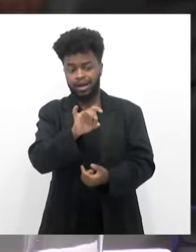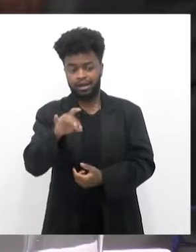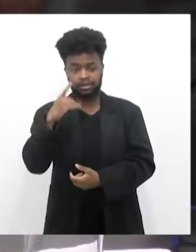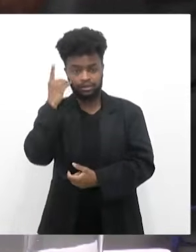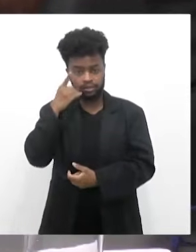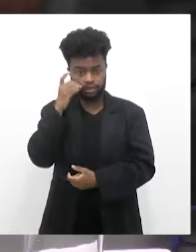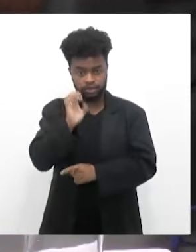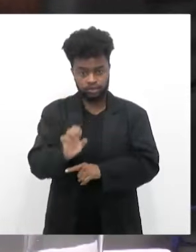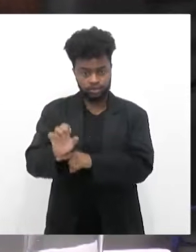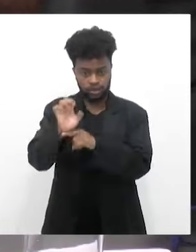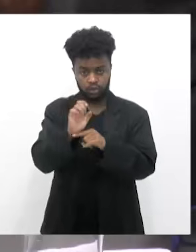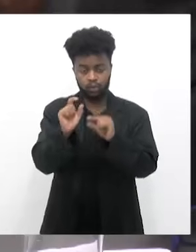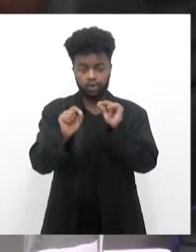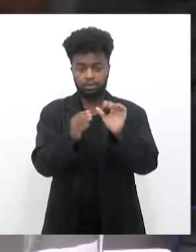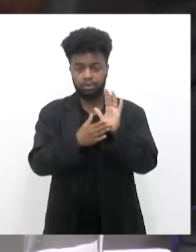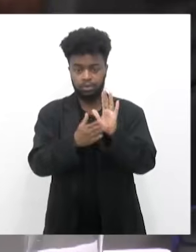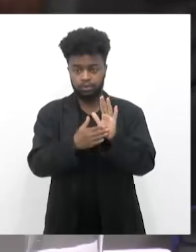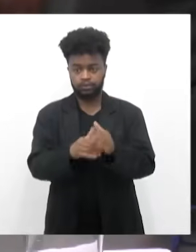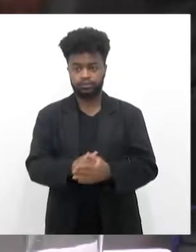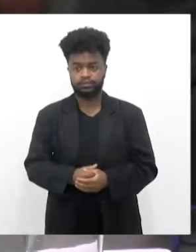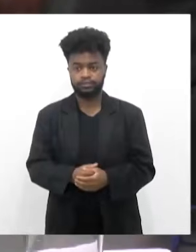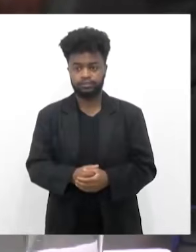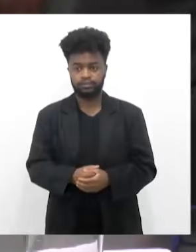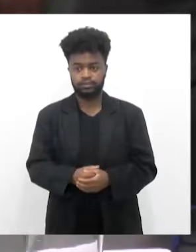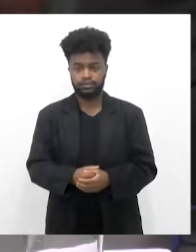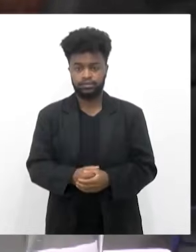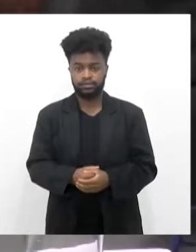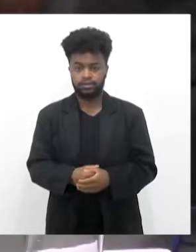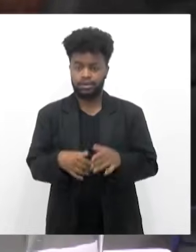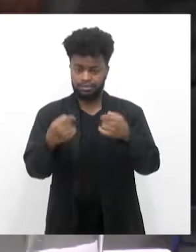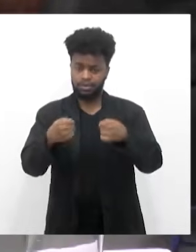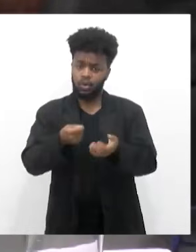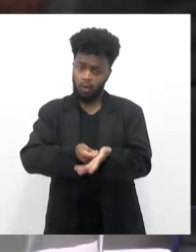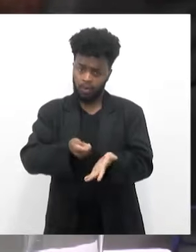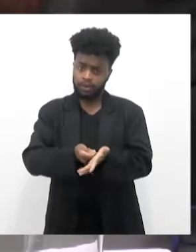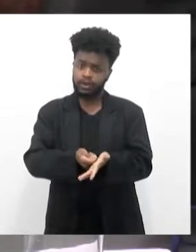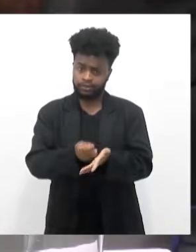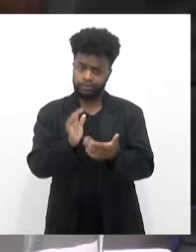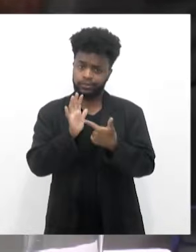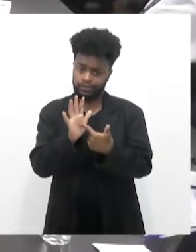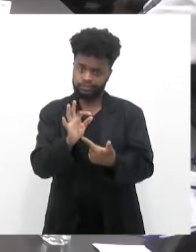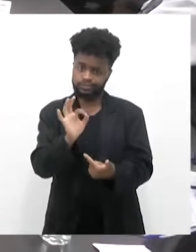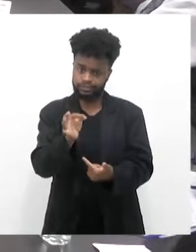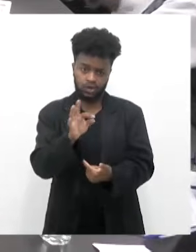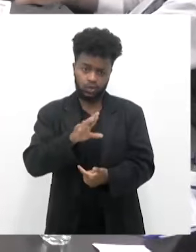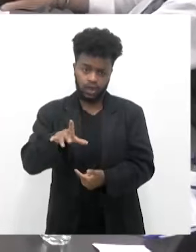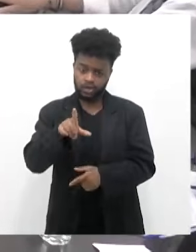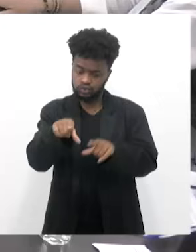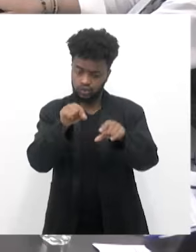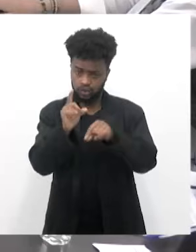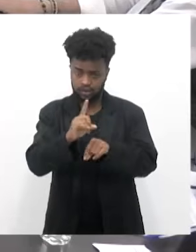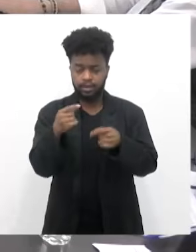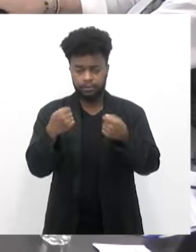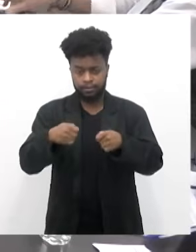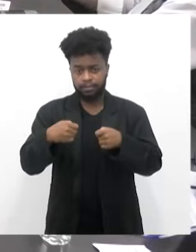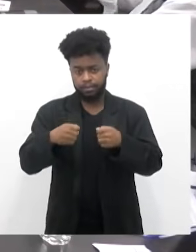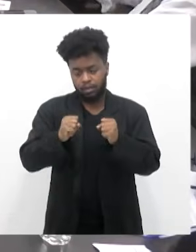estadual as suas propostas. Deveria ser mais do que facultado, deveria ser obrigatório até que ele apresentar. Então, pode